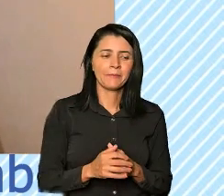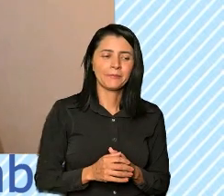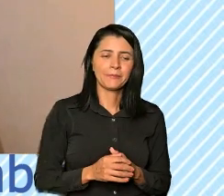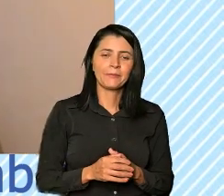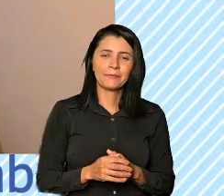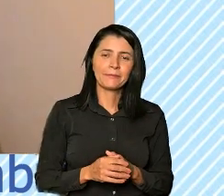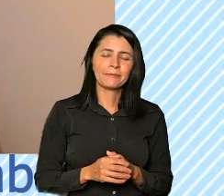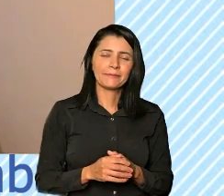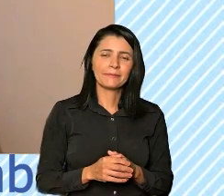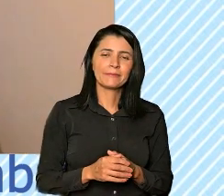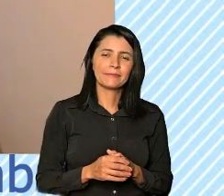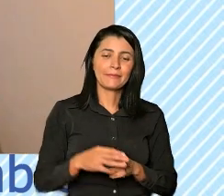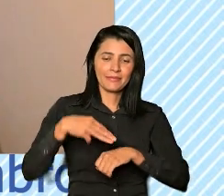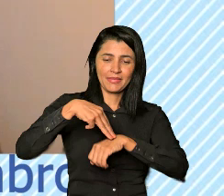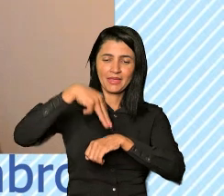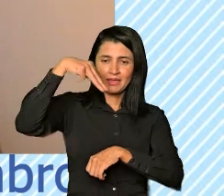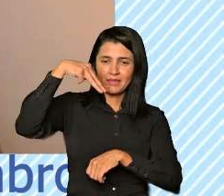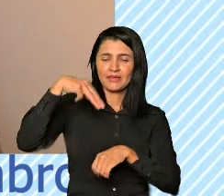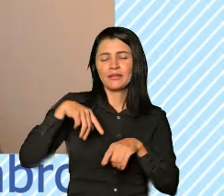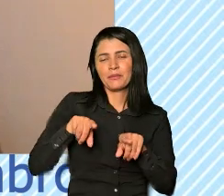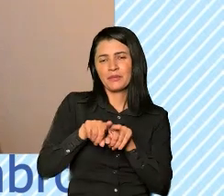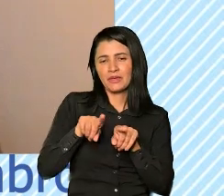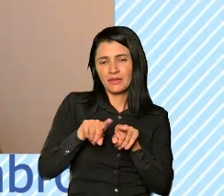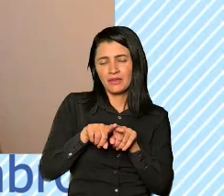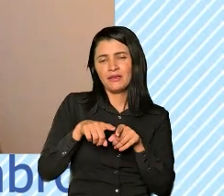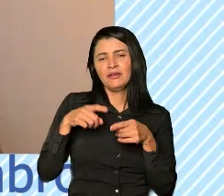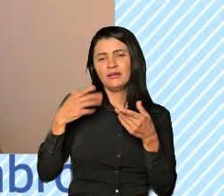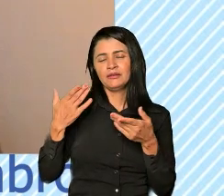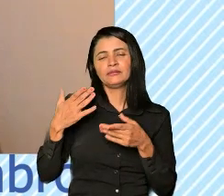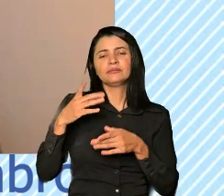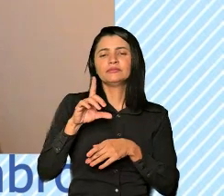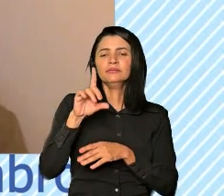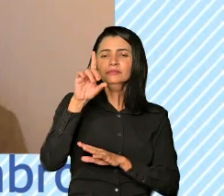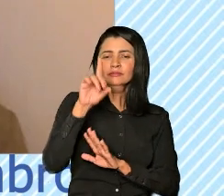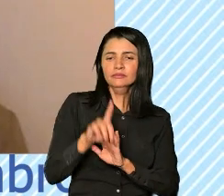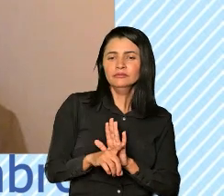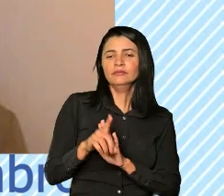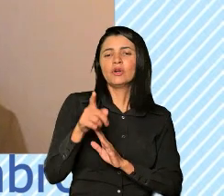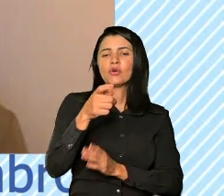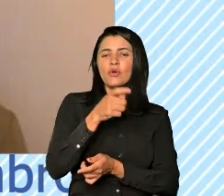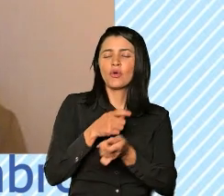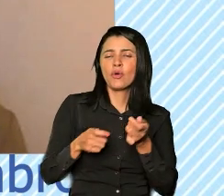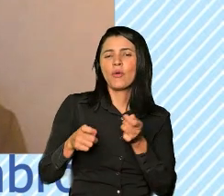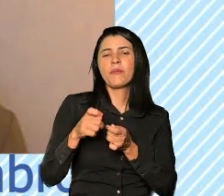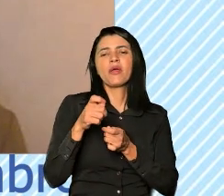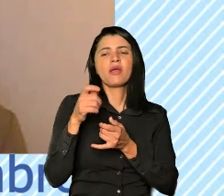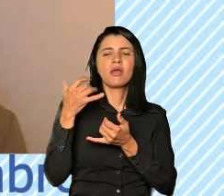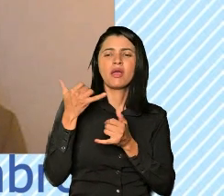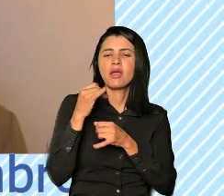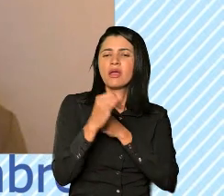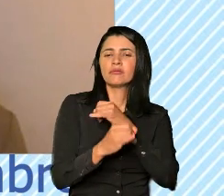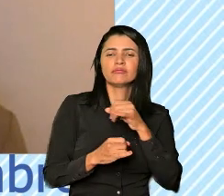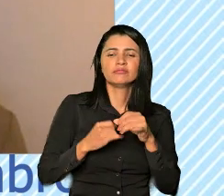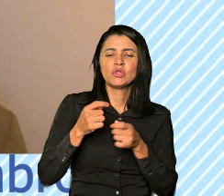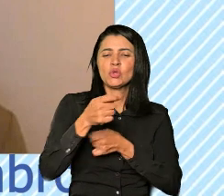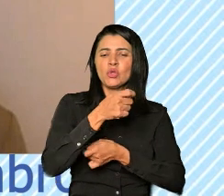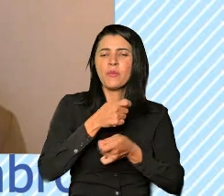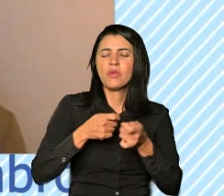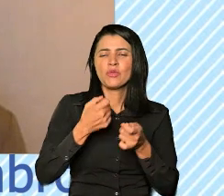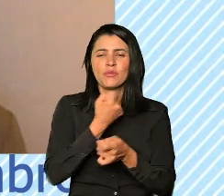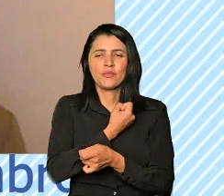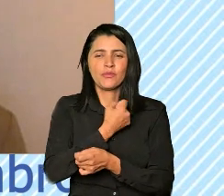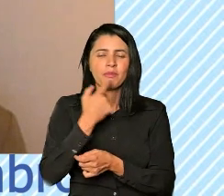Saclay. É mestra em Direito do Comércio Eletrônico, Economia Numérica